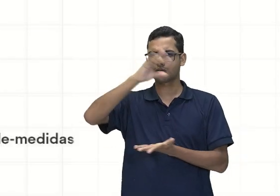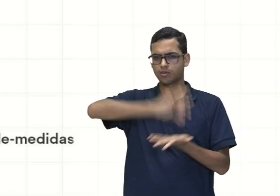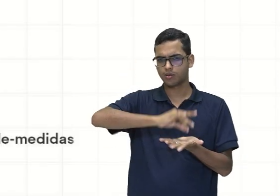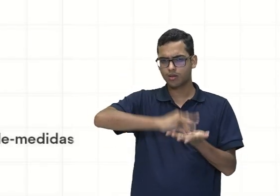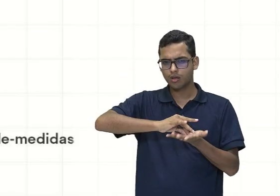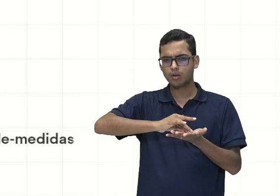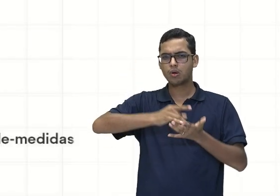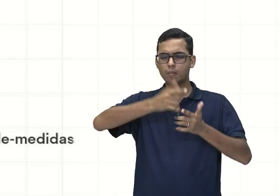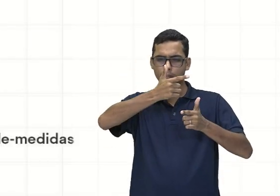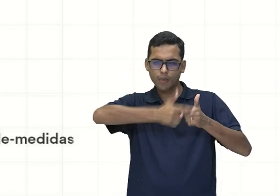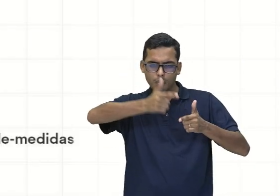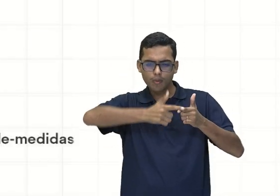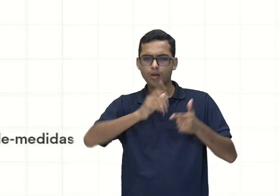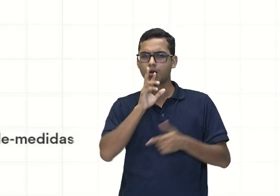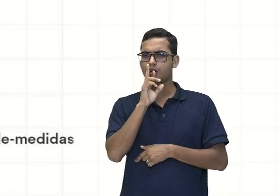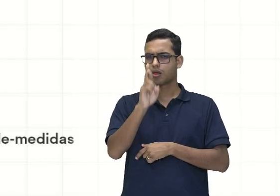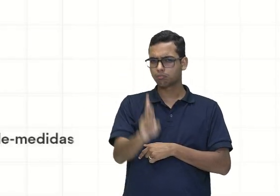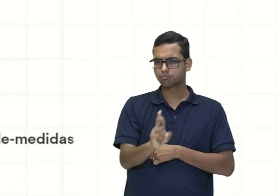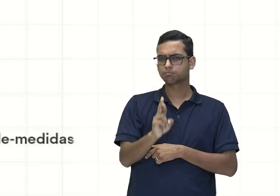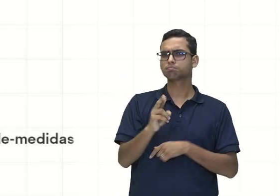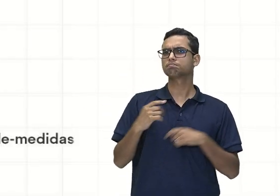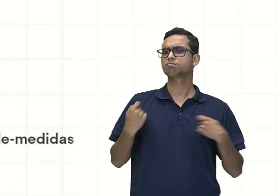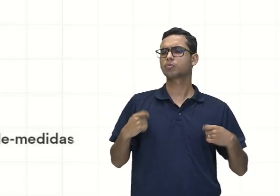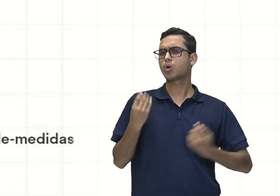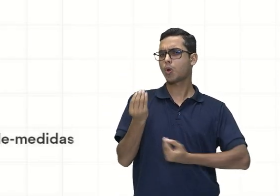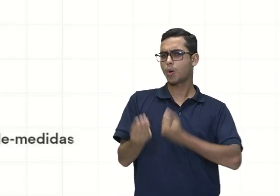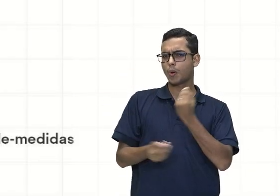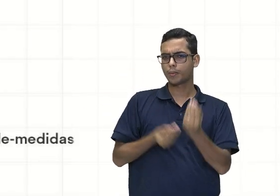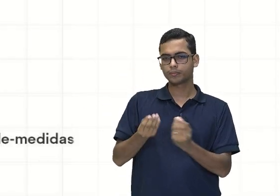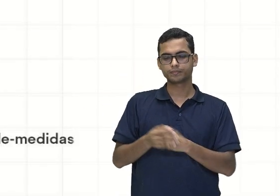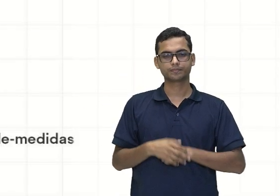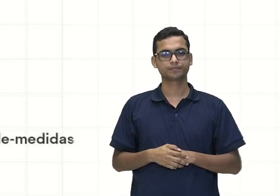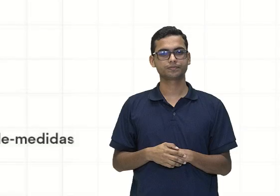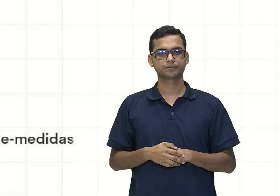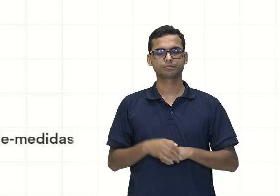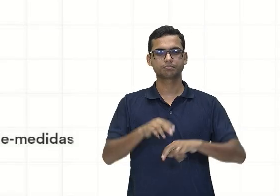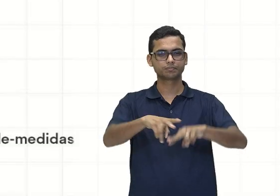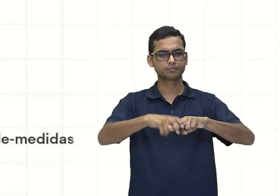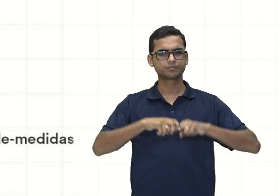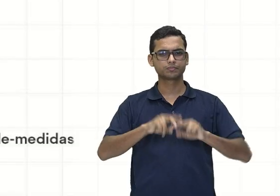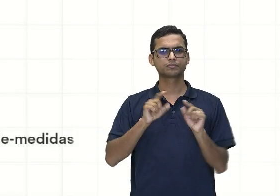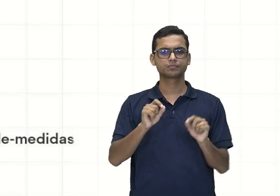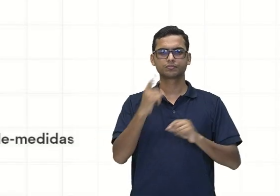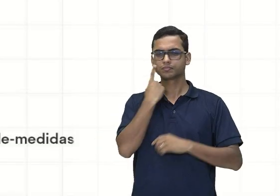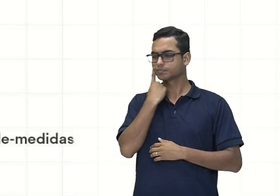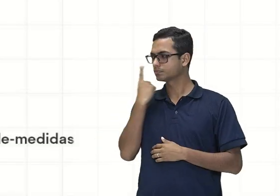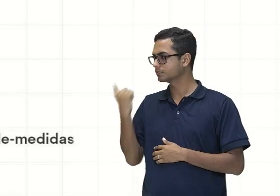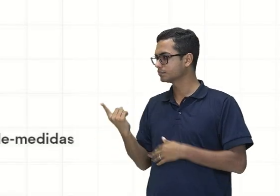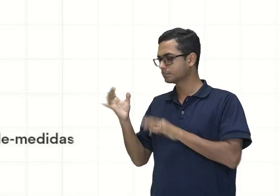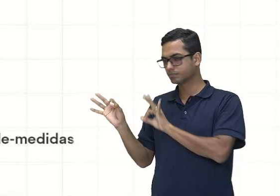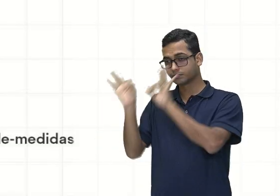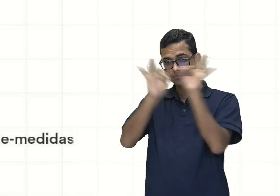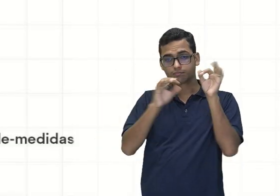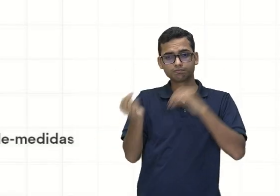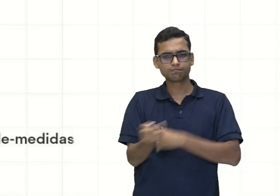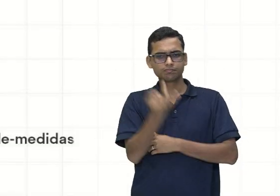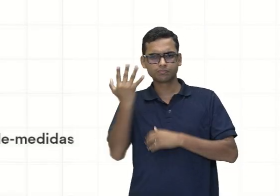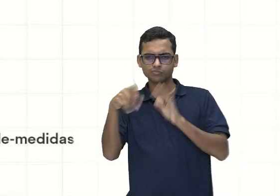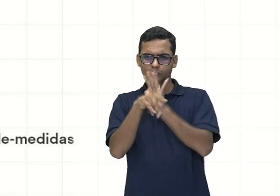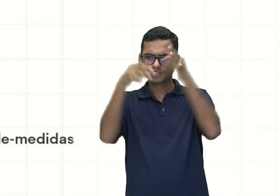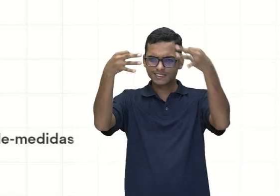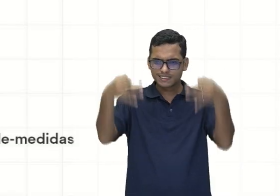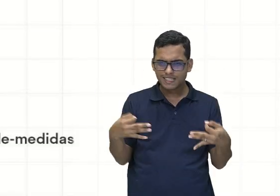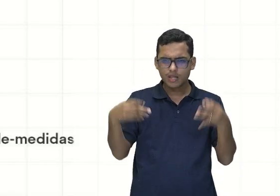dessa última parte. Olha por quê. Se você considerar só minhas quantidades exatas